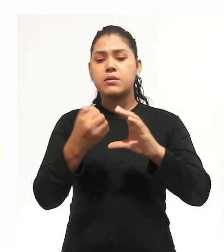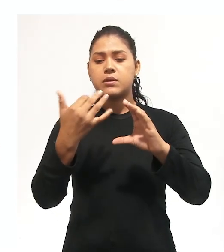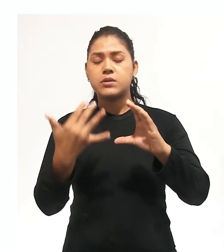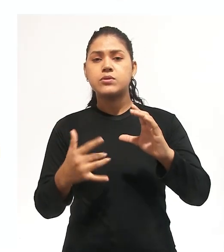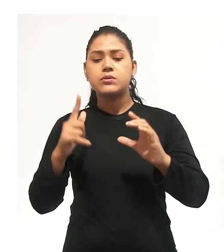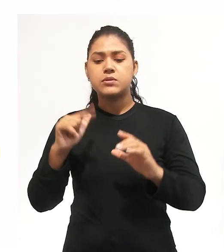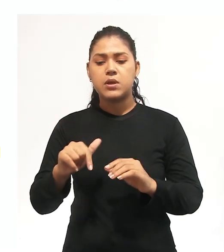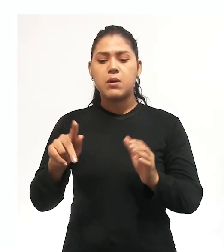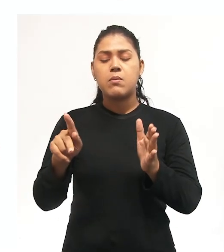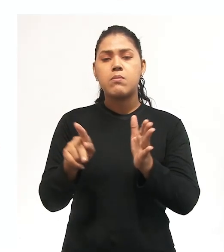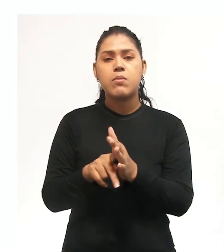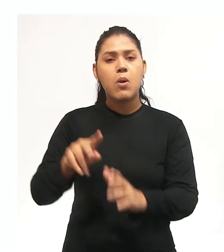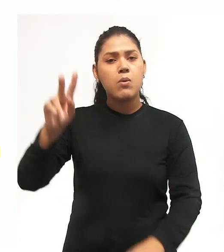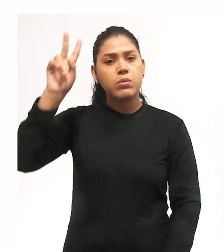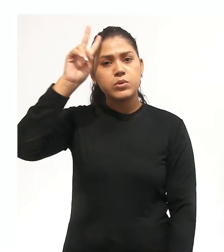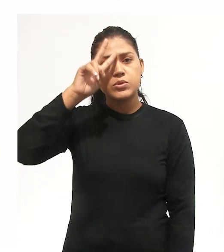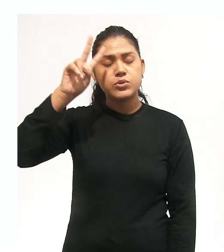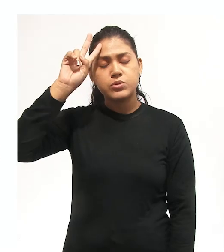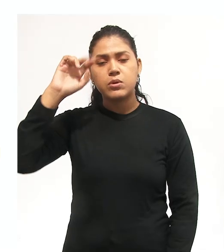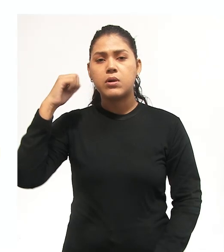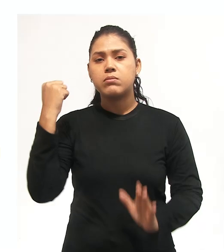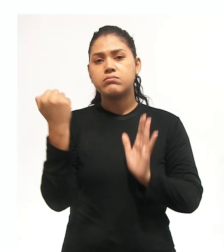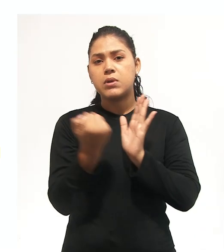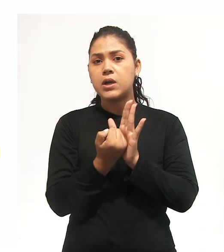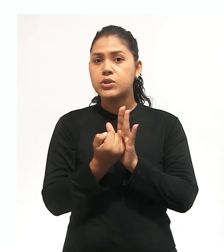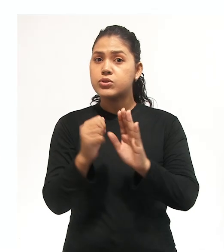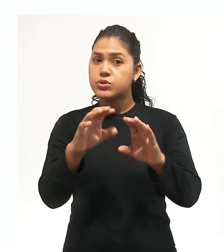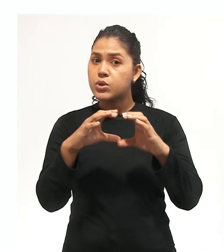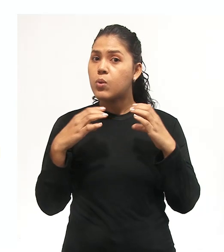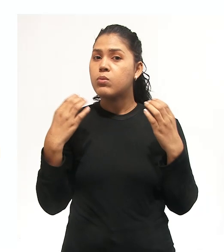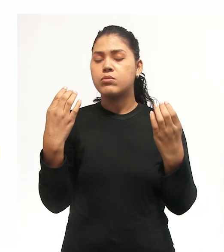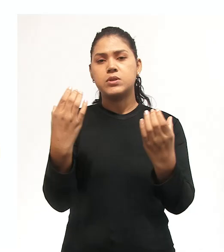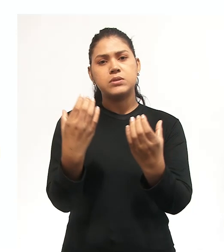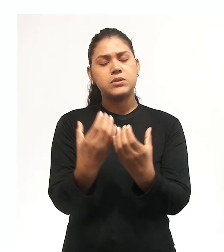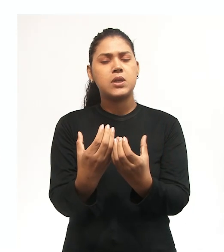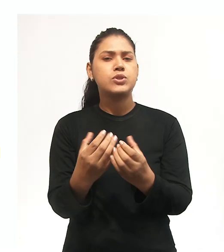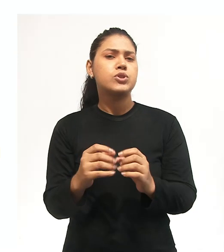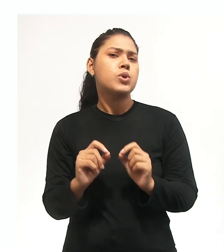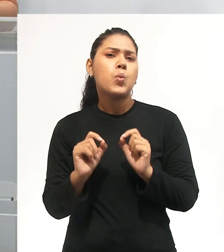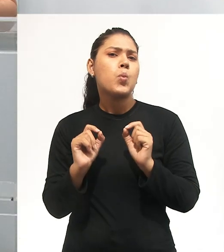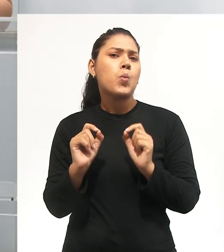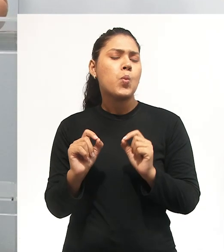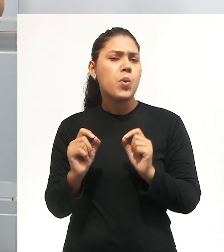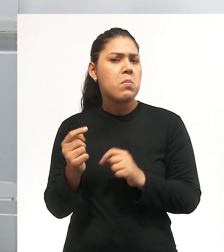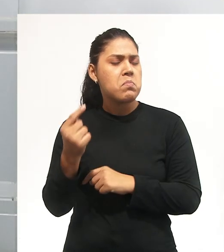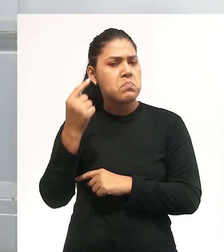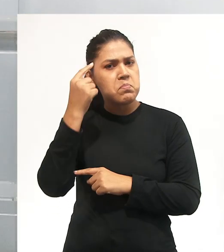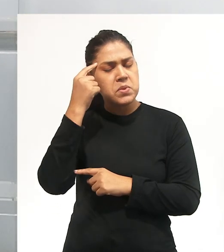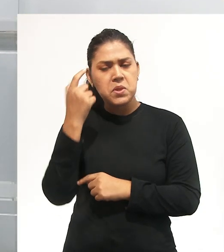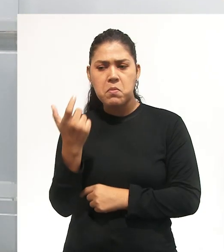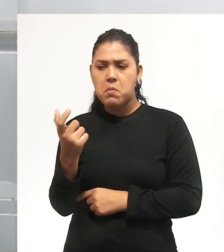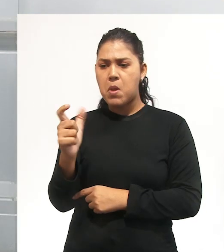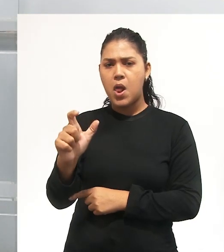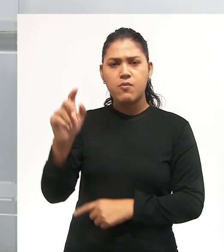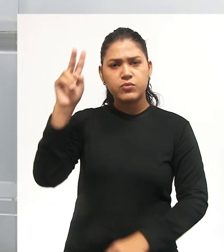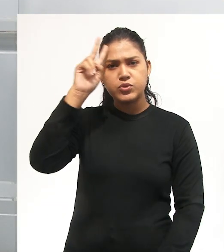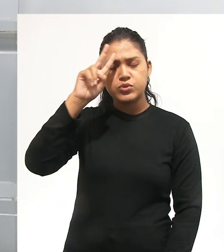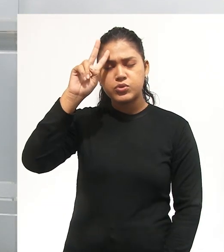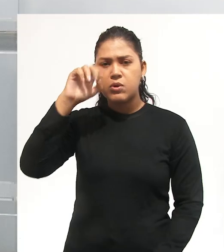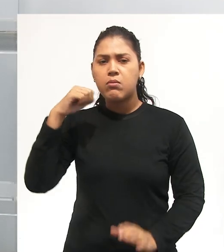as comunidades são as histórias marcantes. E aí, quando nós falamos de histórias marcantes, nós falamos